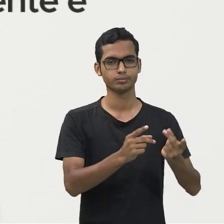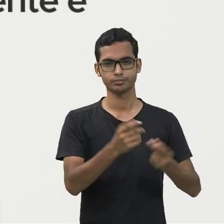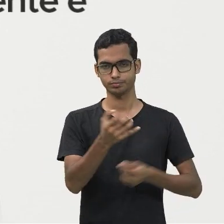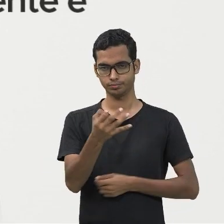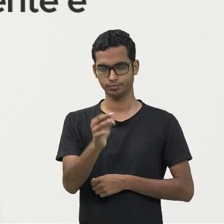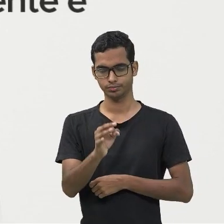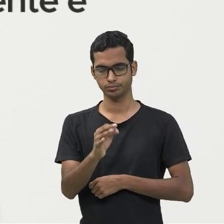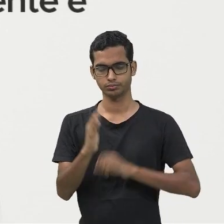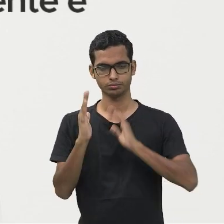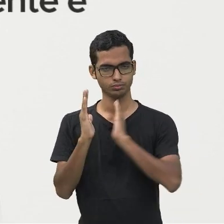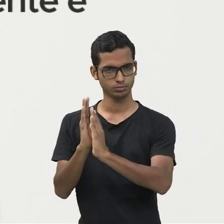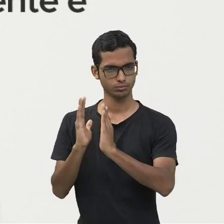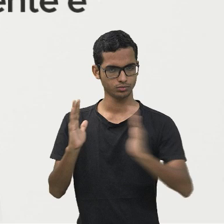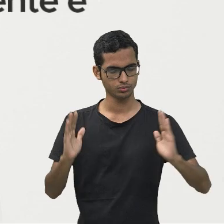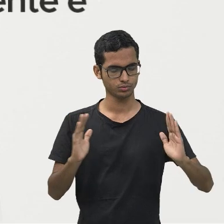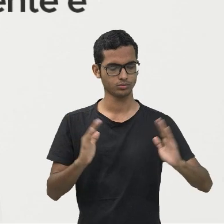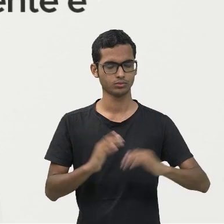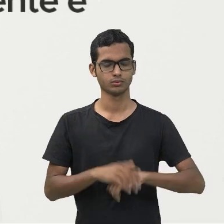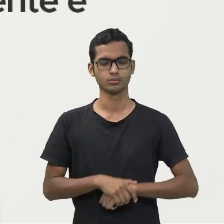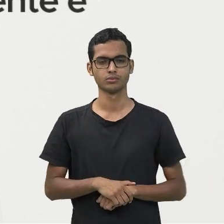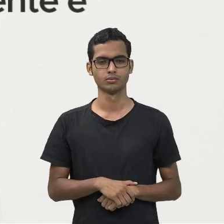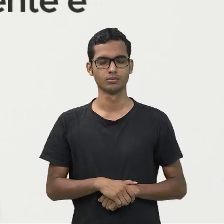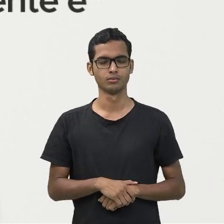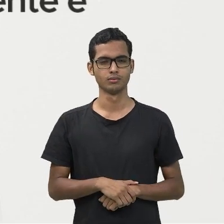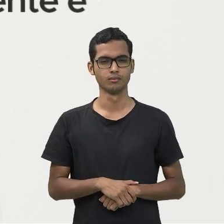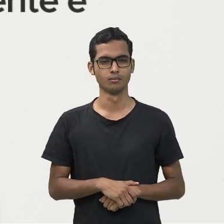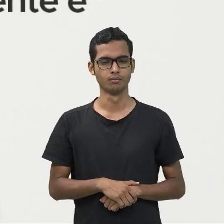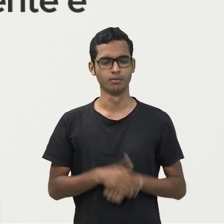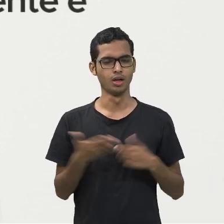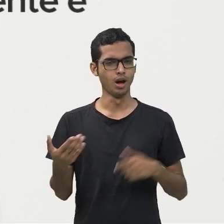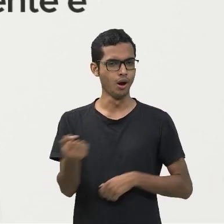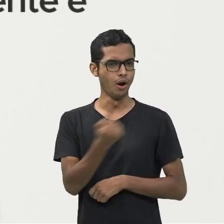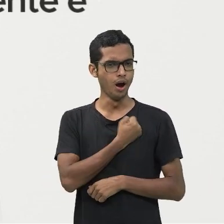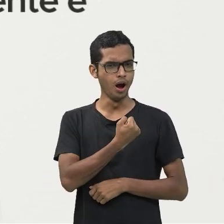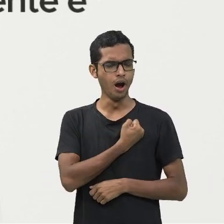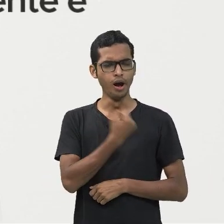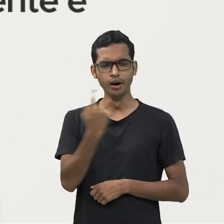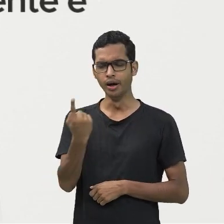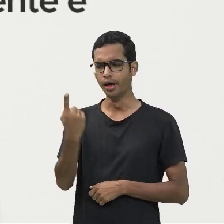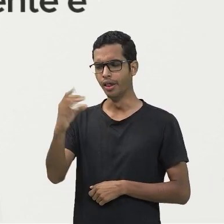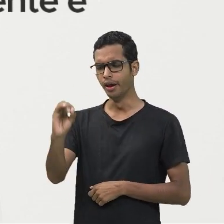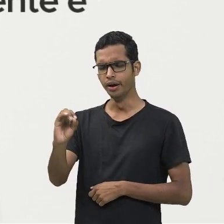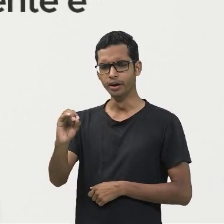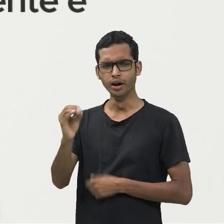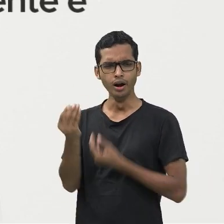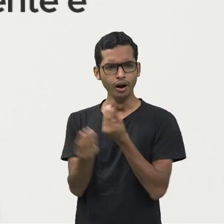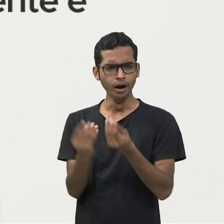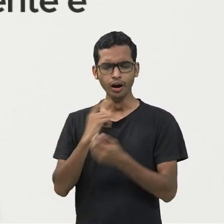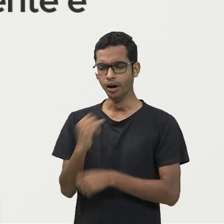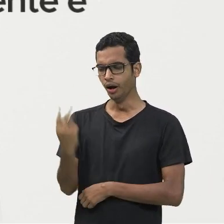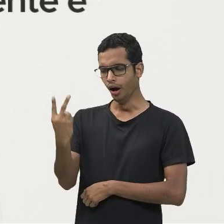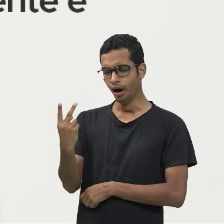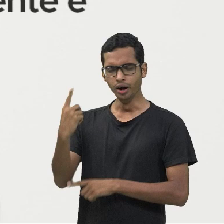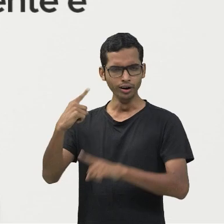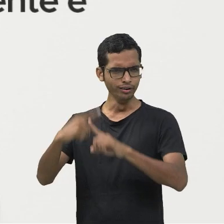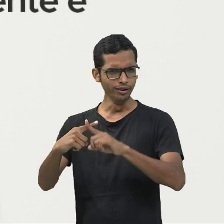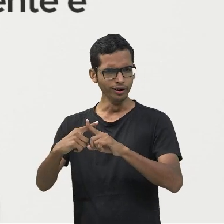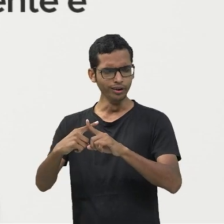minha sequência de números pares. Então, quando meu n for 10, é quem? 2 vezes...